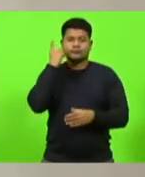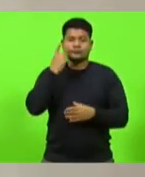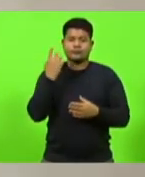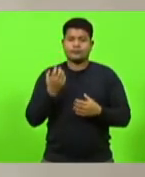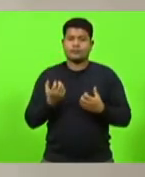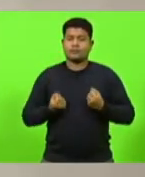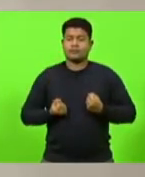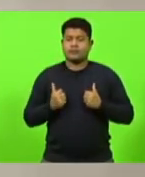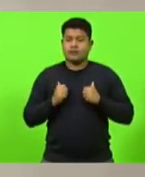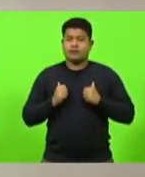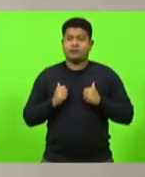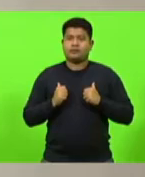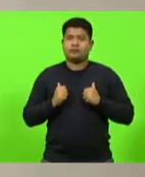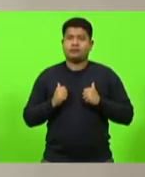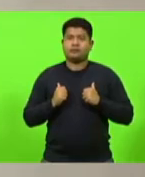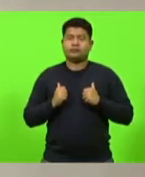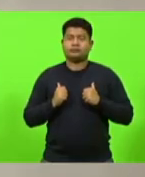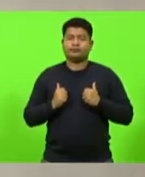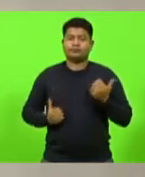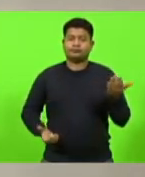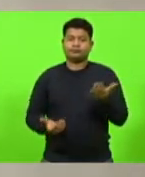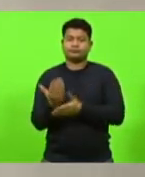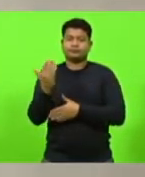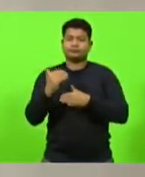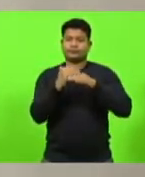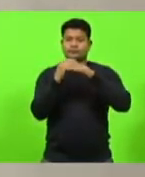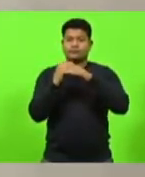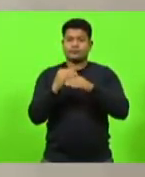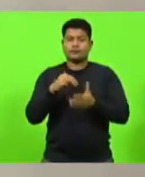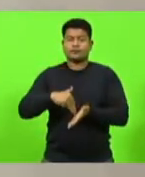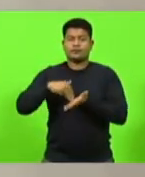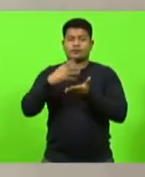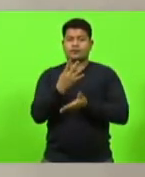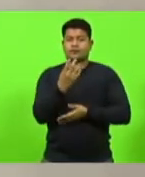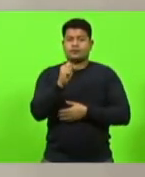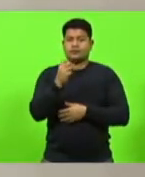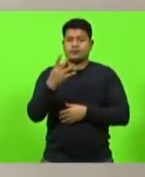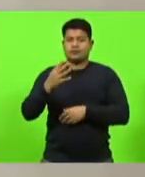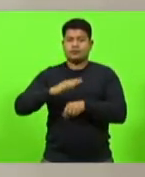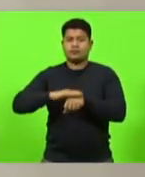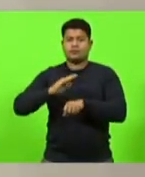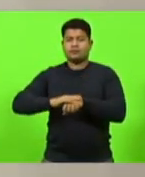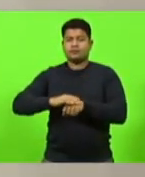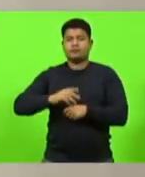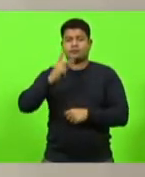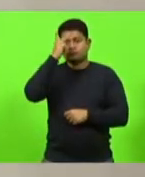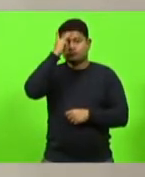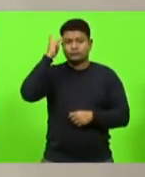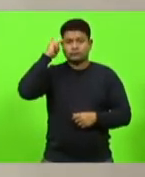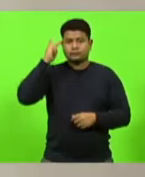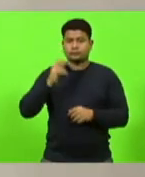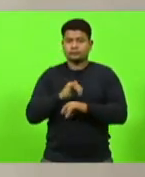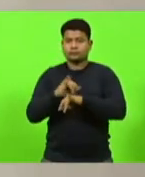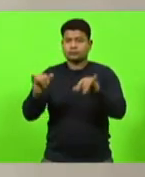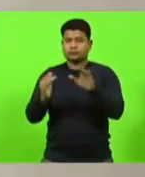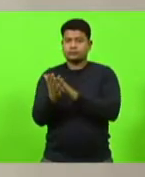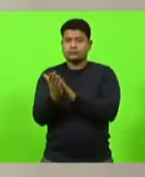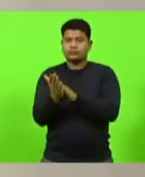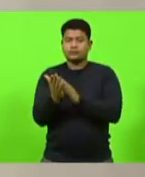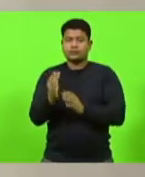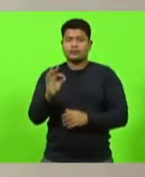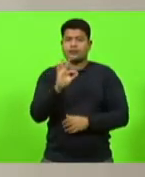aprovam, permaneçam como se encontram. Aprovado por unanimidade. Moção 484, autor deputada Paulinha, manifestando aplausos à